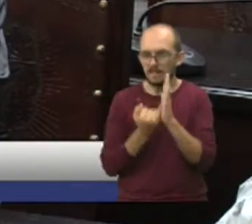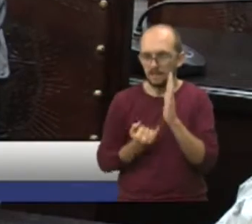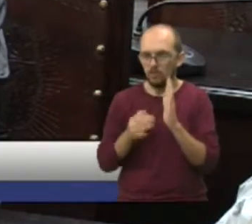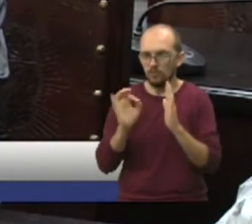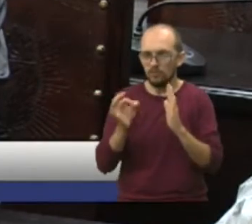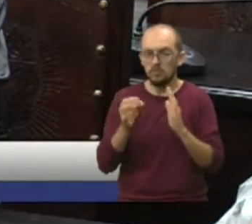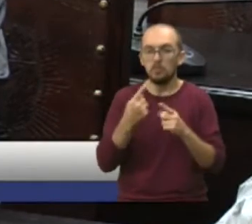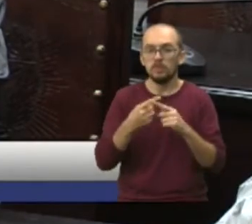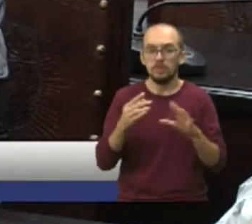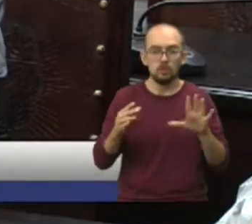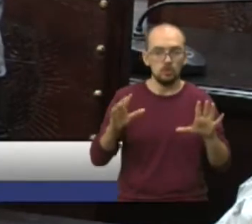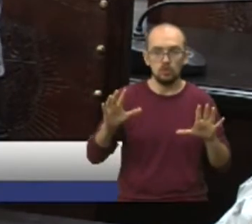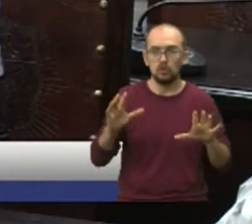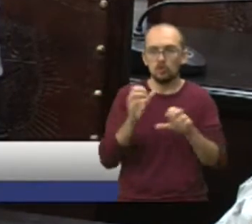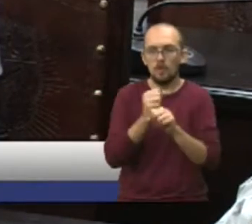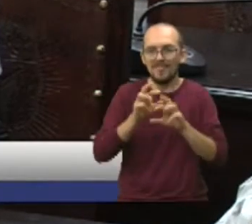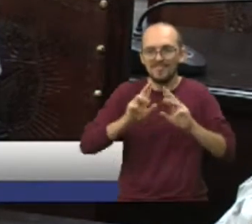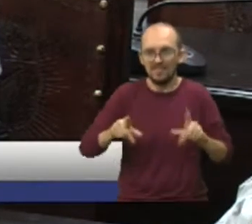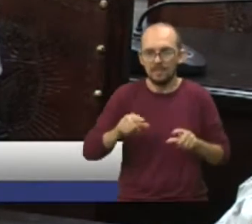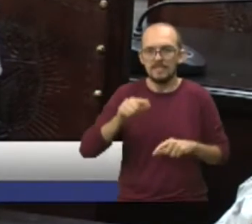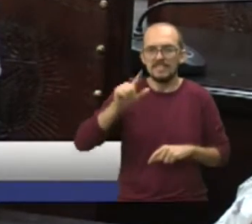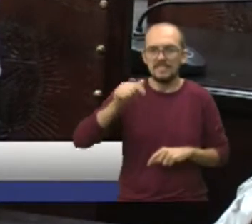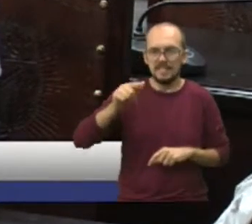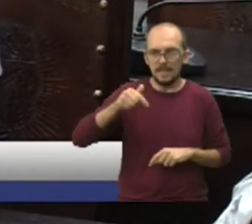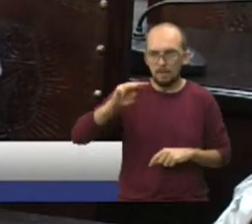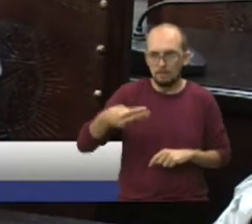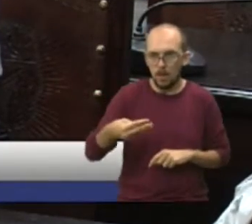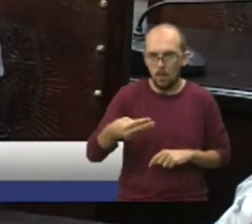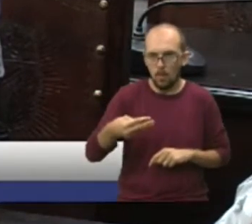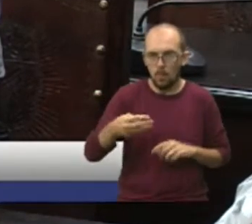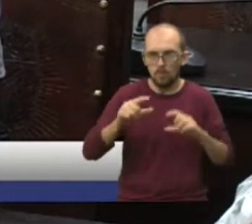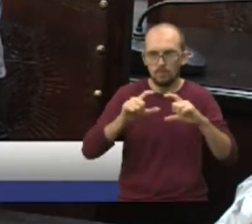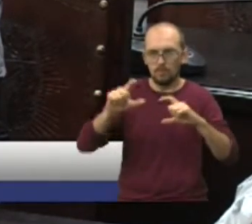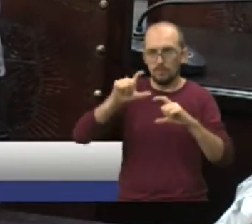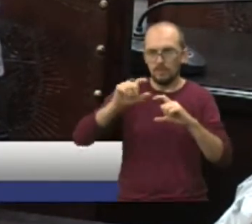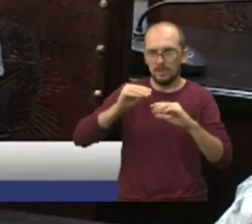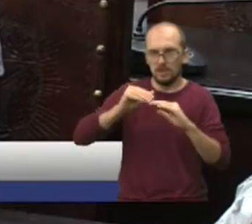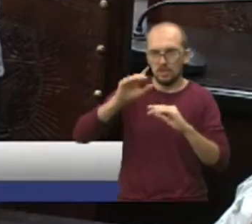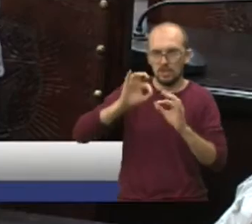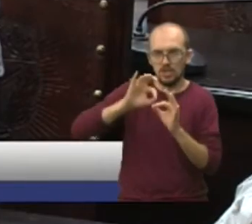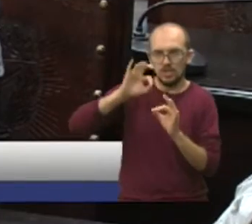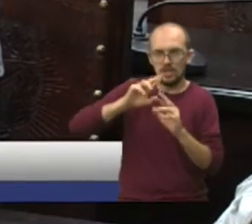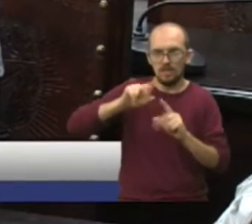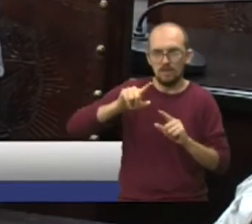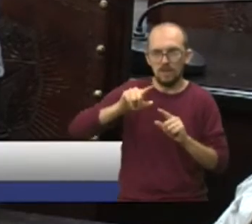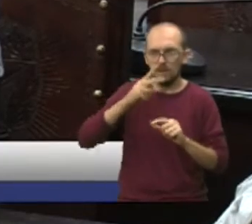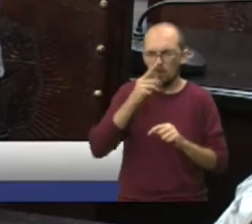dá quase 17 milhões. Isso, é, mas sem considerarmos a inflação. Isso. Deu 1 milhão e um